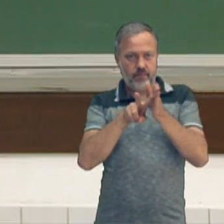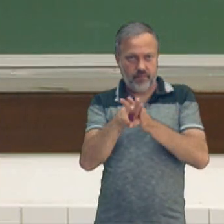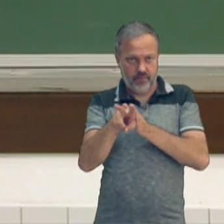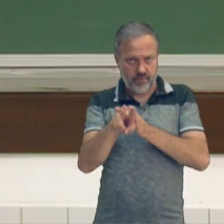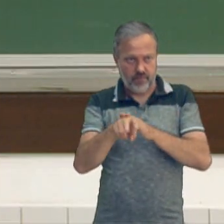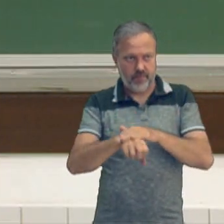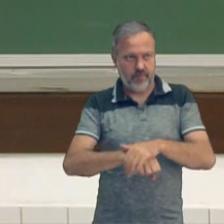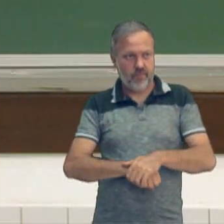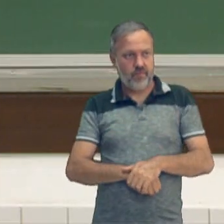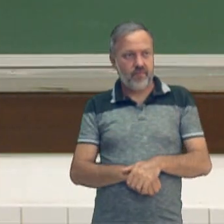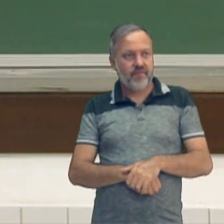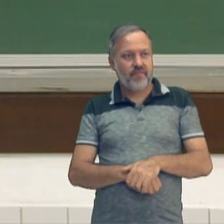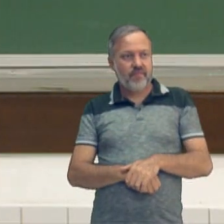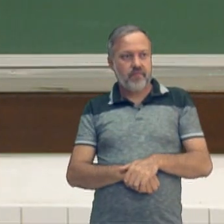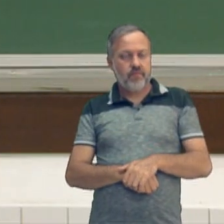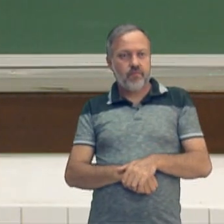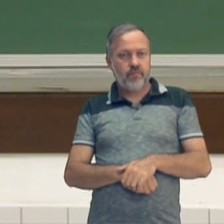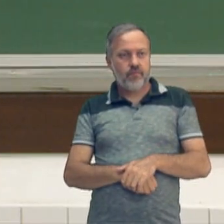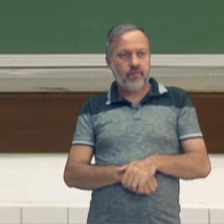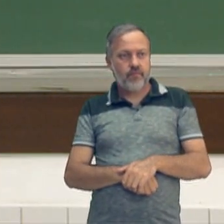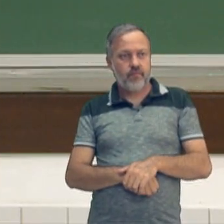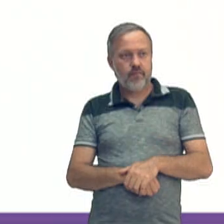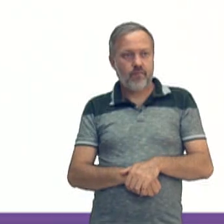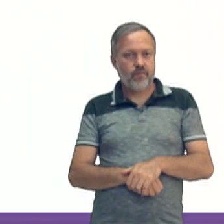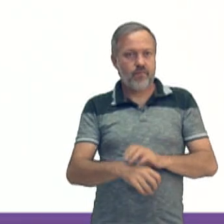Questão número 2 do nosso quiz.